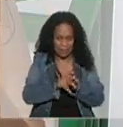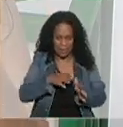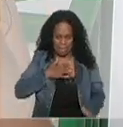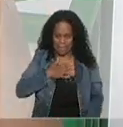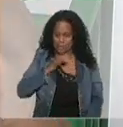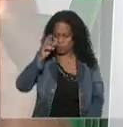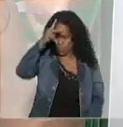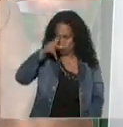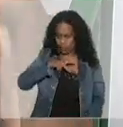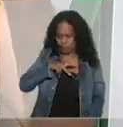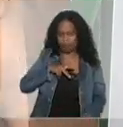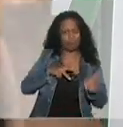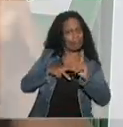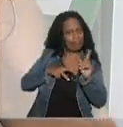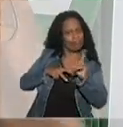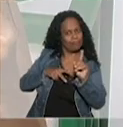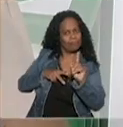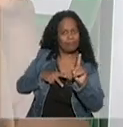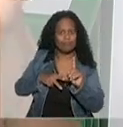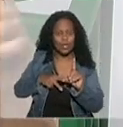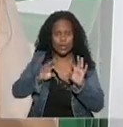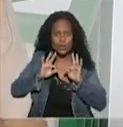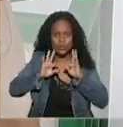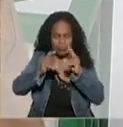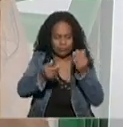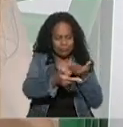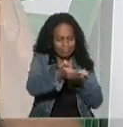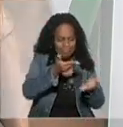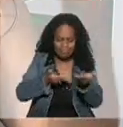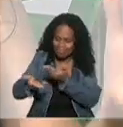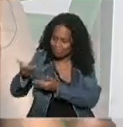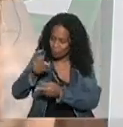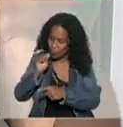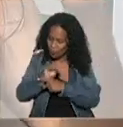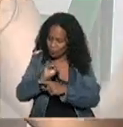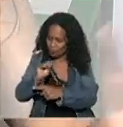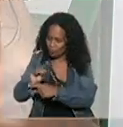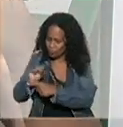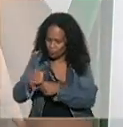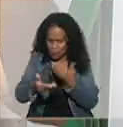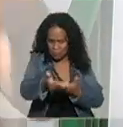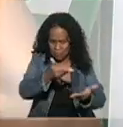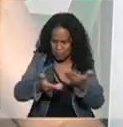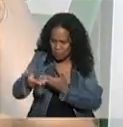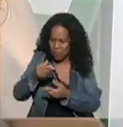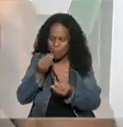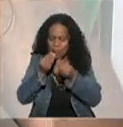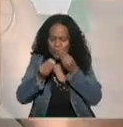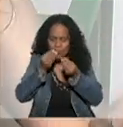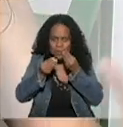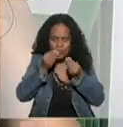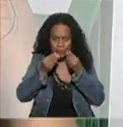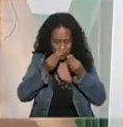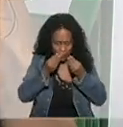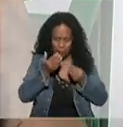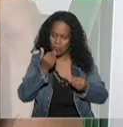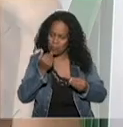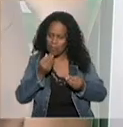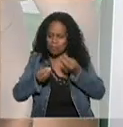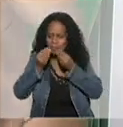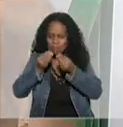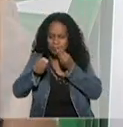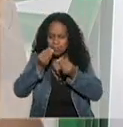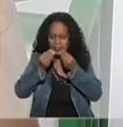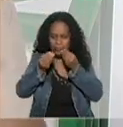por exemplo, a gente tinha as funções, que a gente chamava função. Aí eu tinha que lavar a mesa, ou varrer o chão e tudo mais. Então,